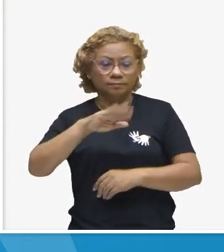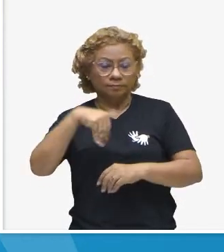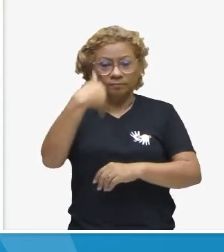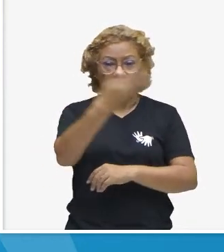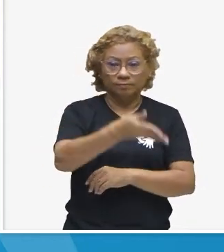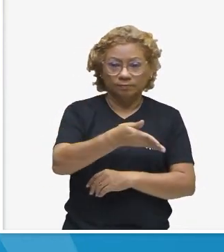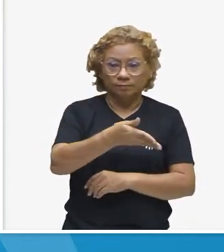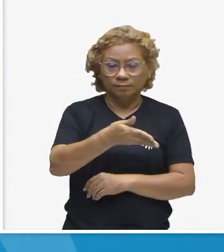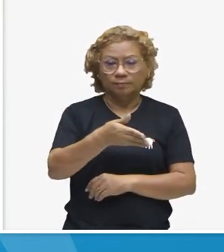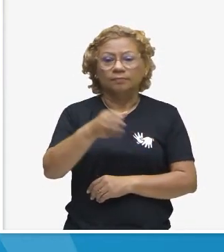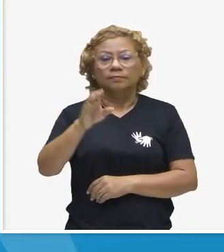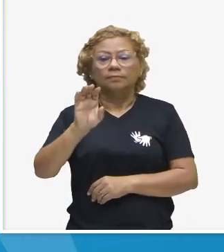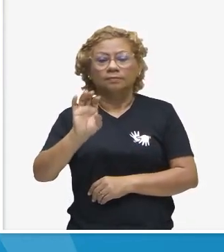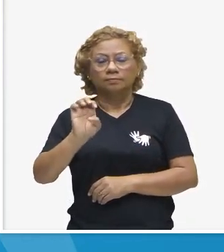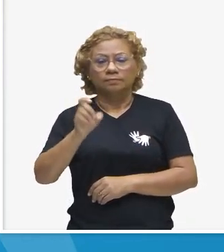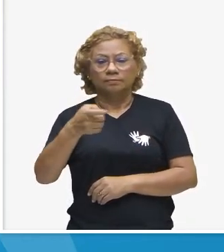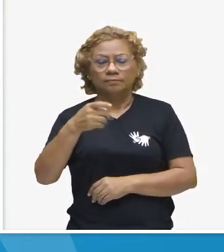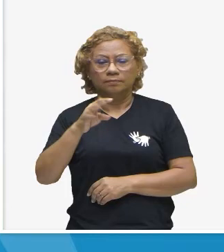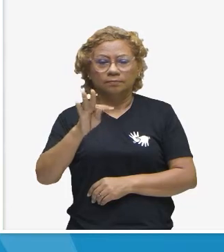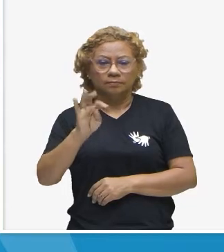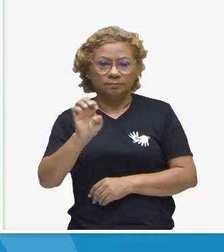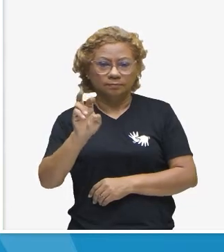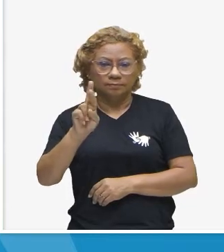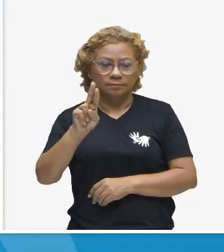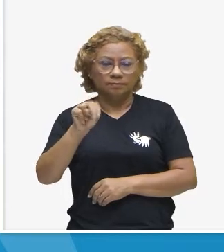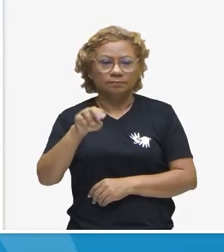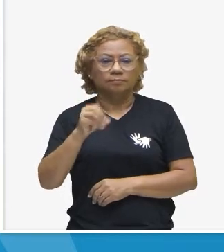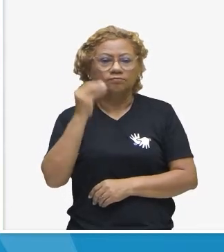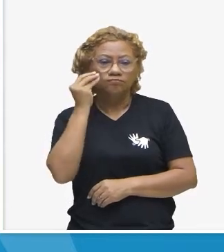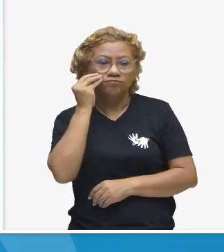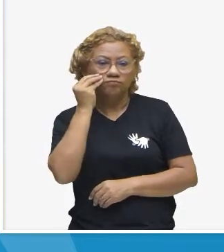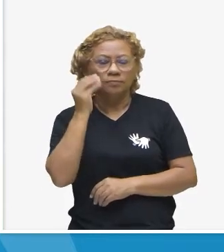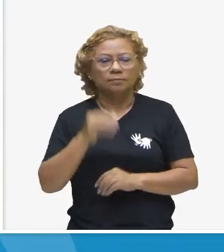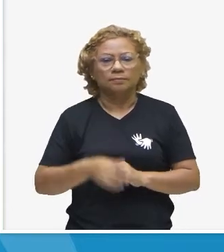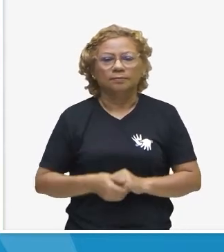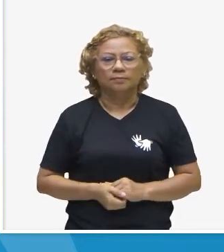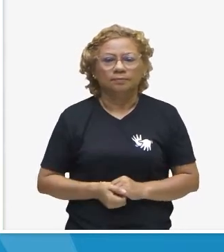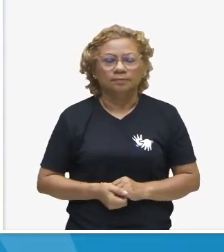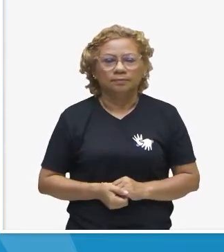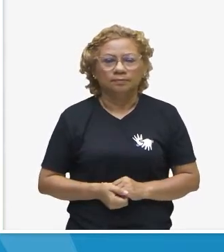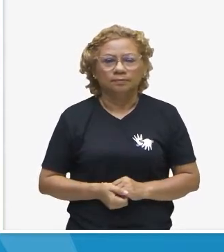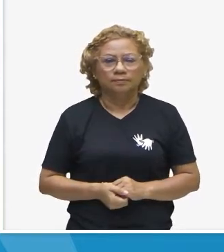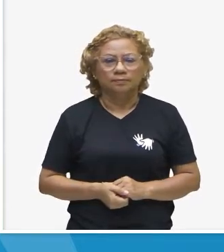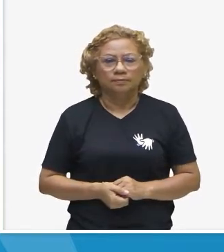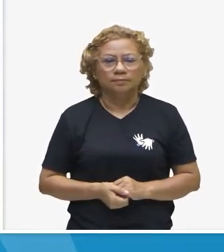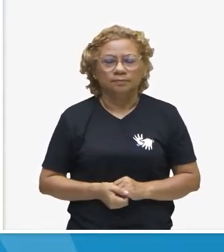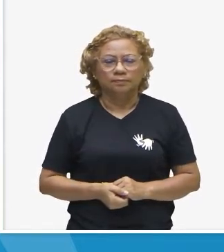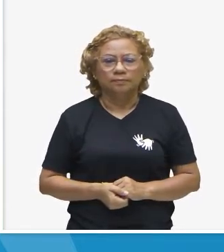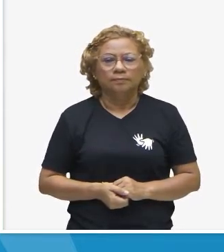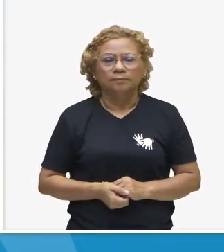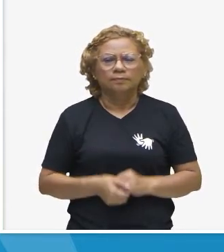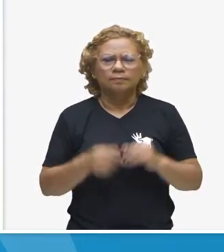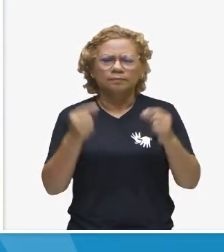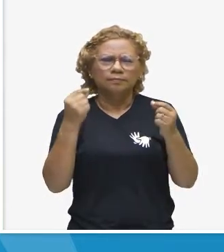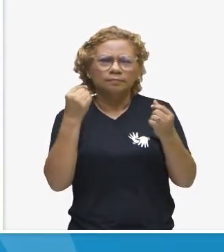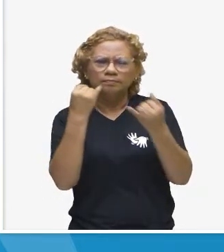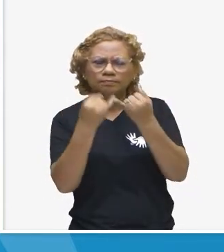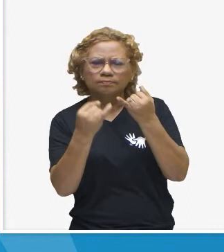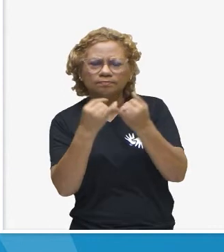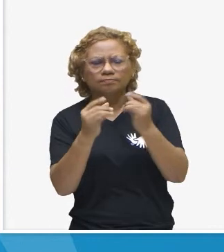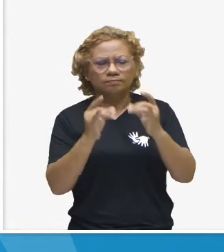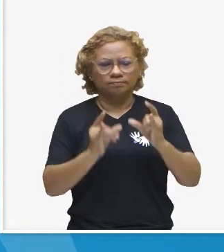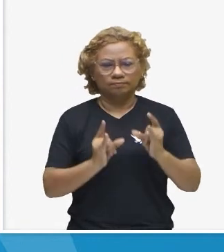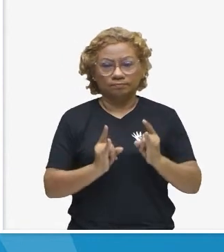fala correspondentes, eles se correspondem, como se fosse um prédio de apartamento.